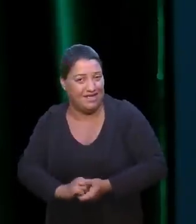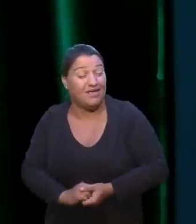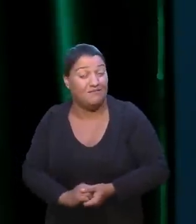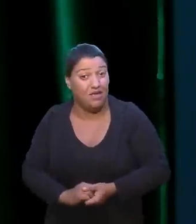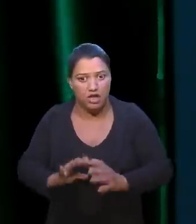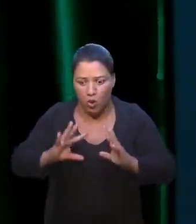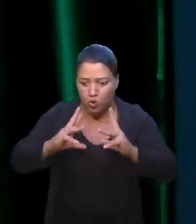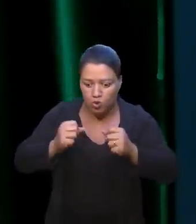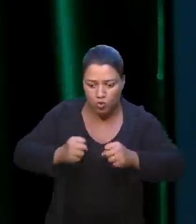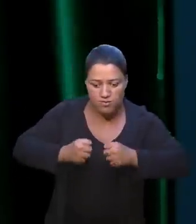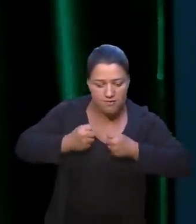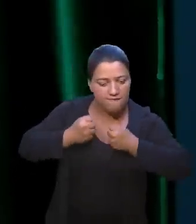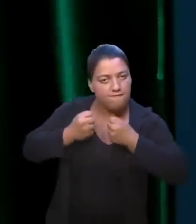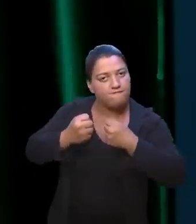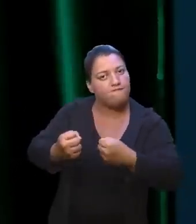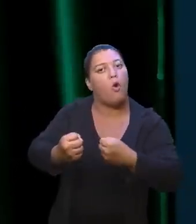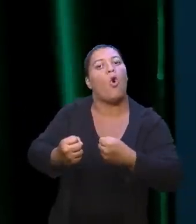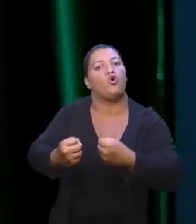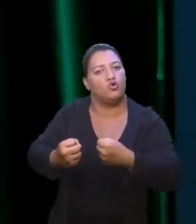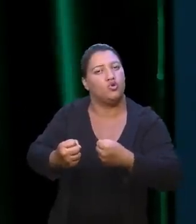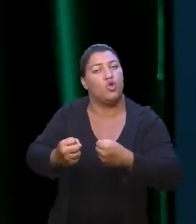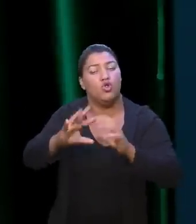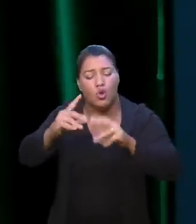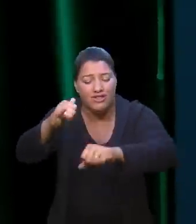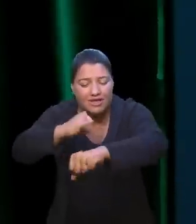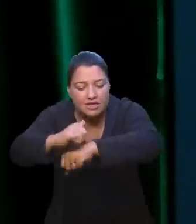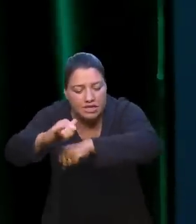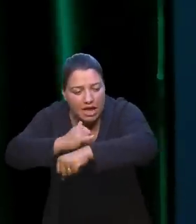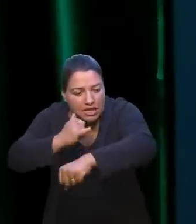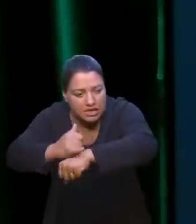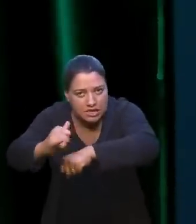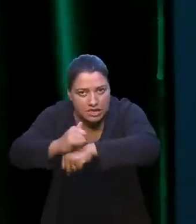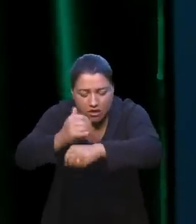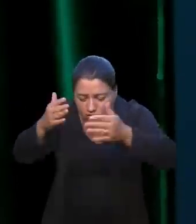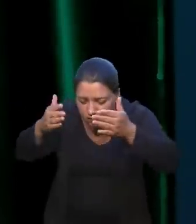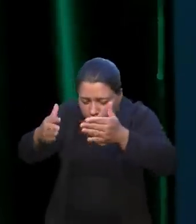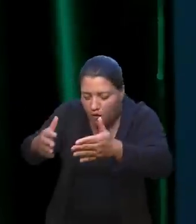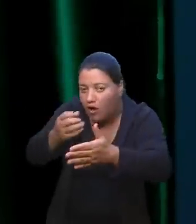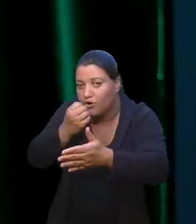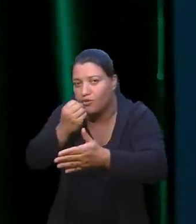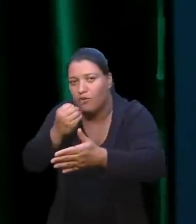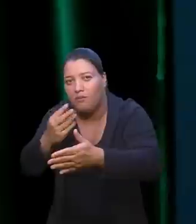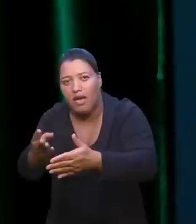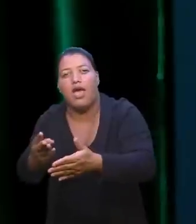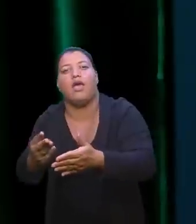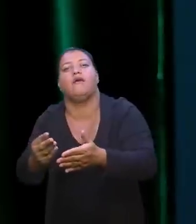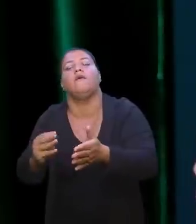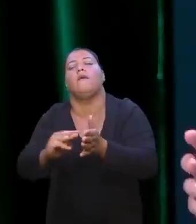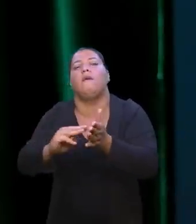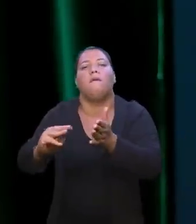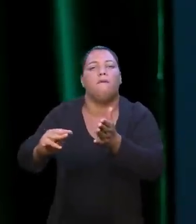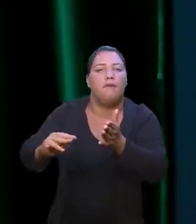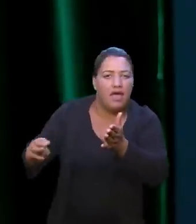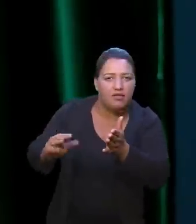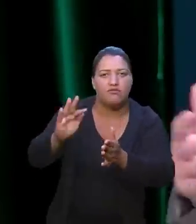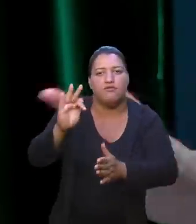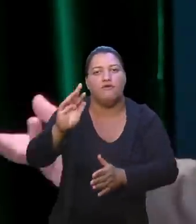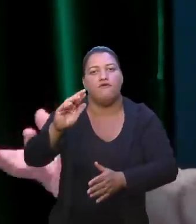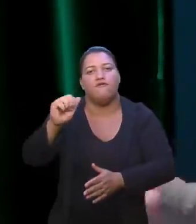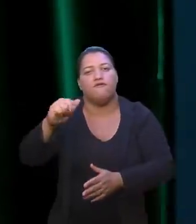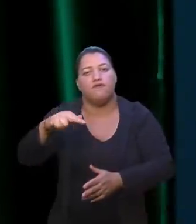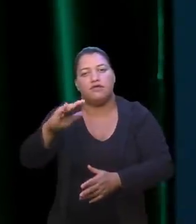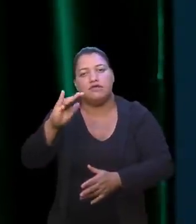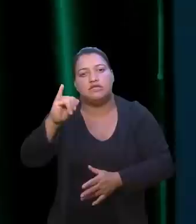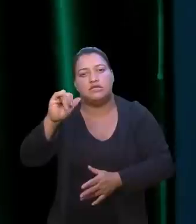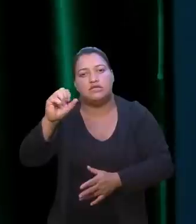todo esforço, todos os recursos de fidelidade, o método da contestação franciscana, as armas,